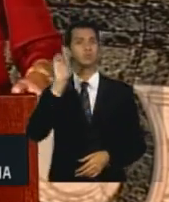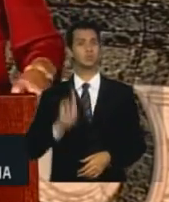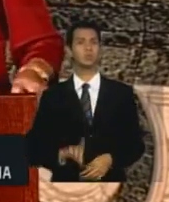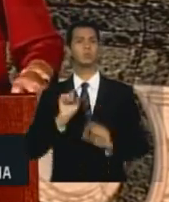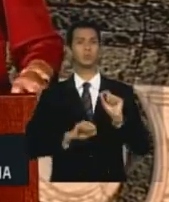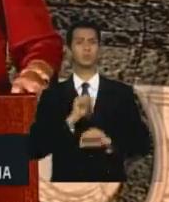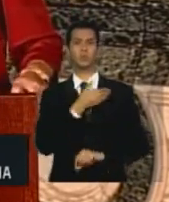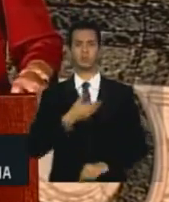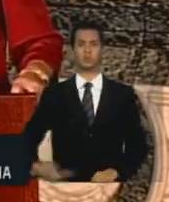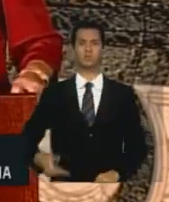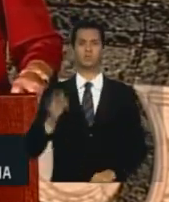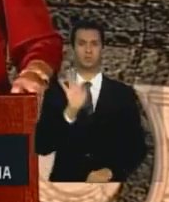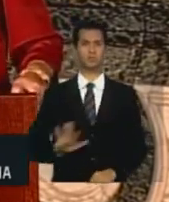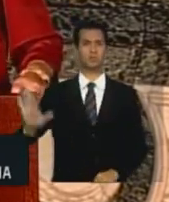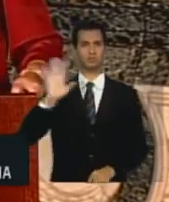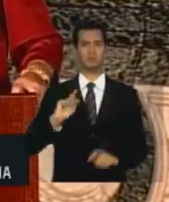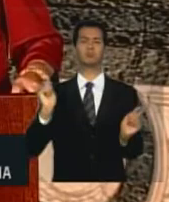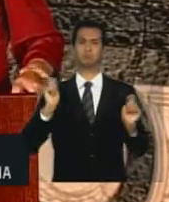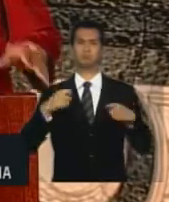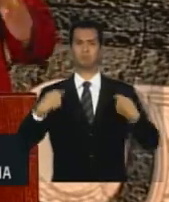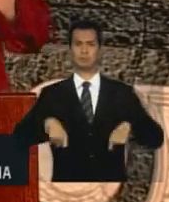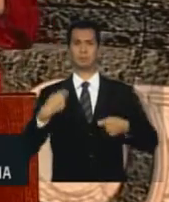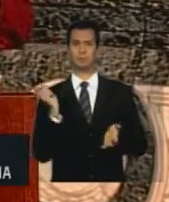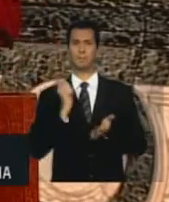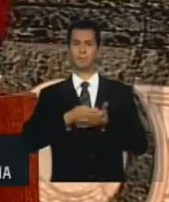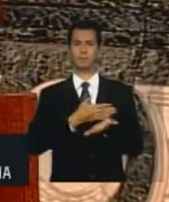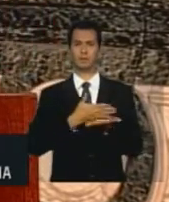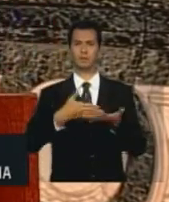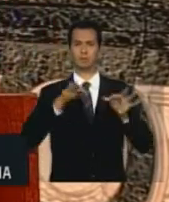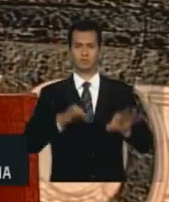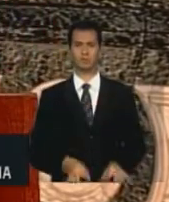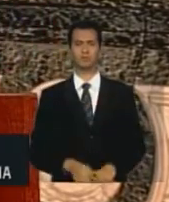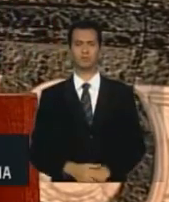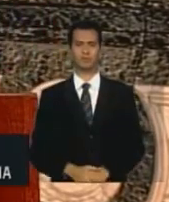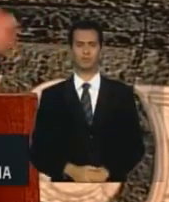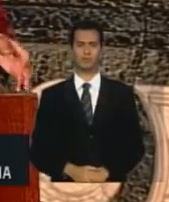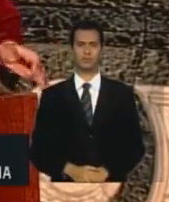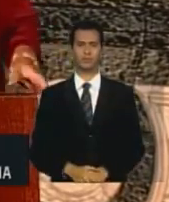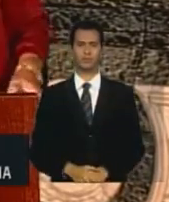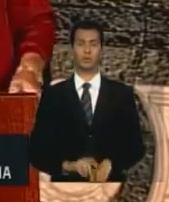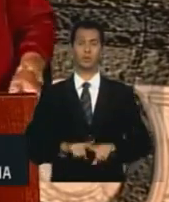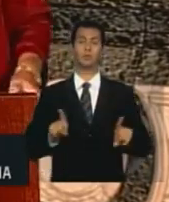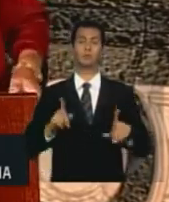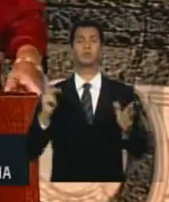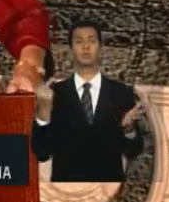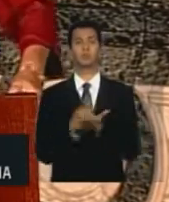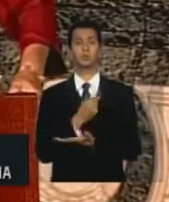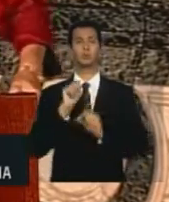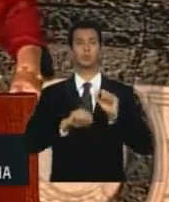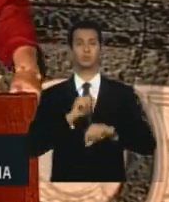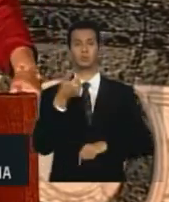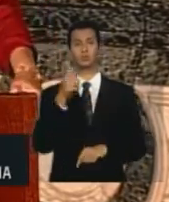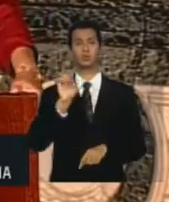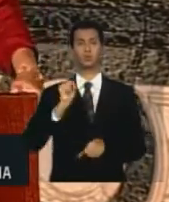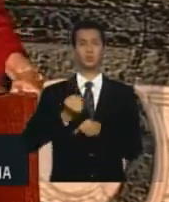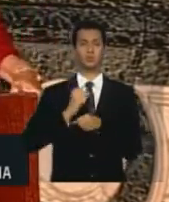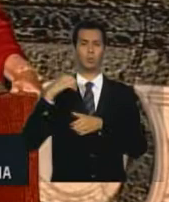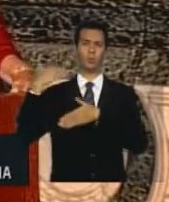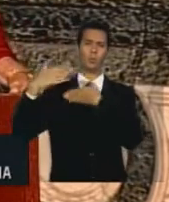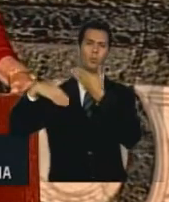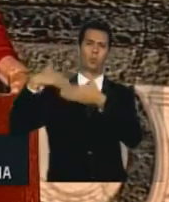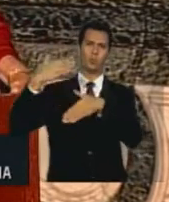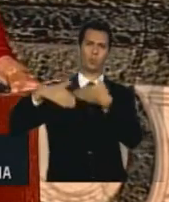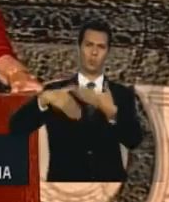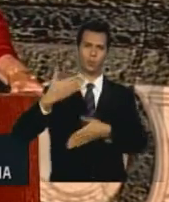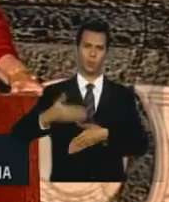governo federal reconhecesse esse processo. O fato é que, ao longo desses 18 anos,